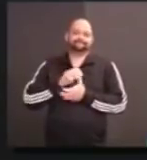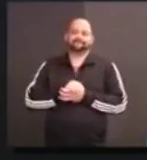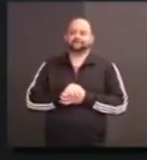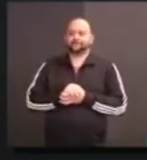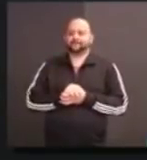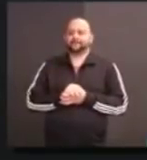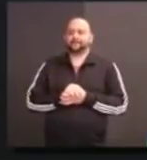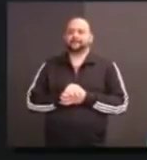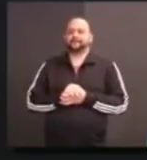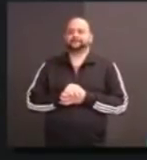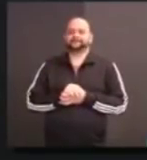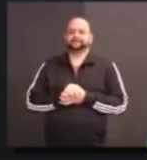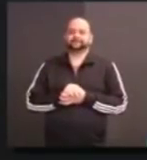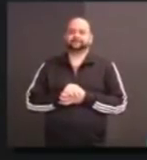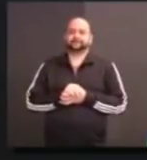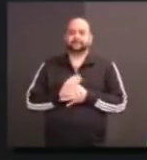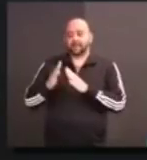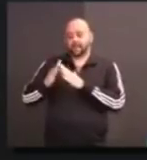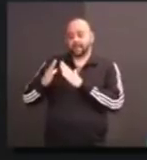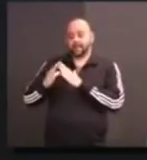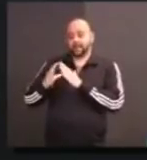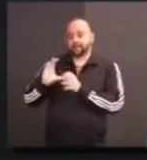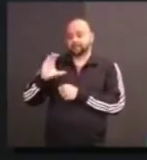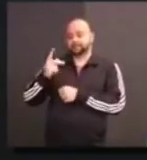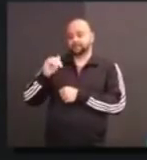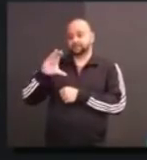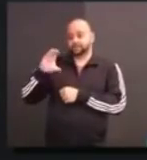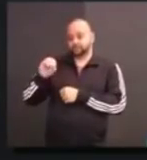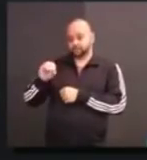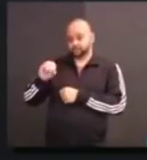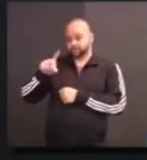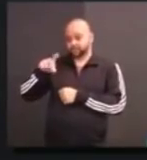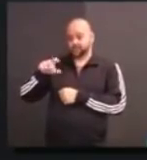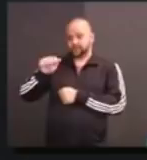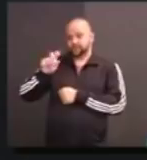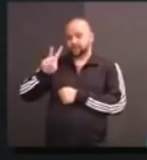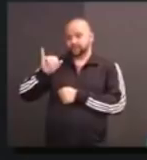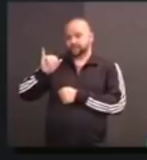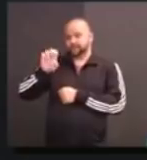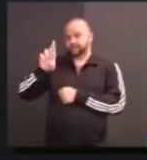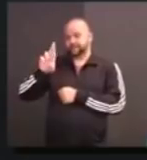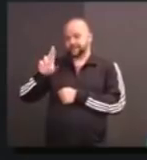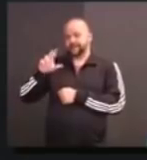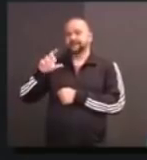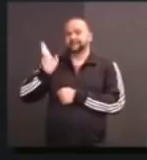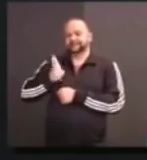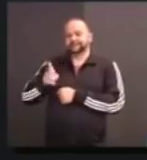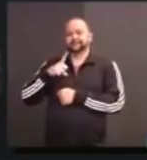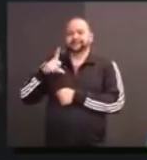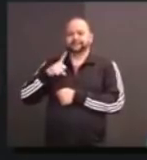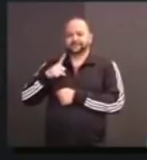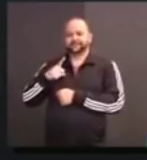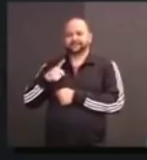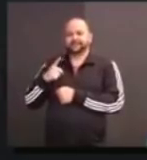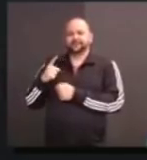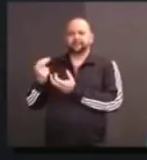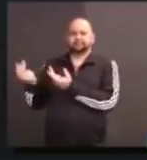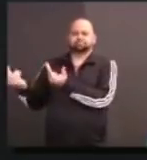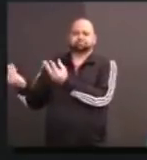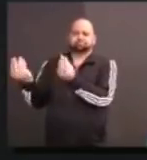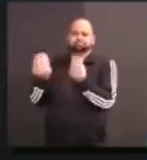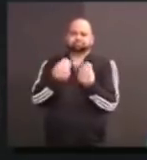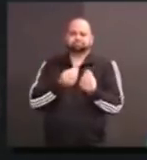que a casa de Chico Xavier sempre recebeu muitos convidados,